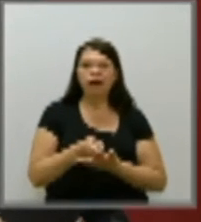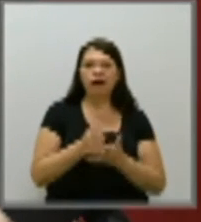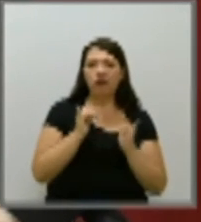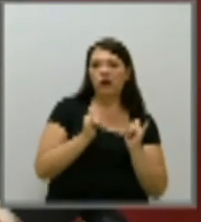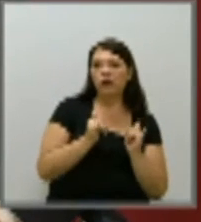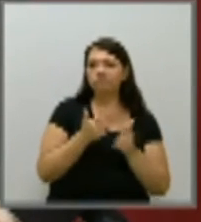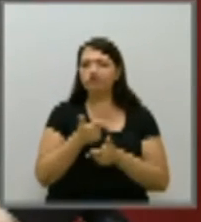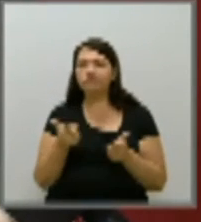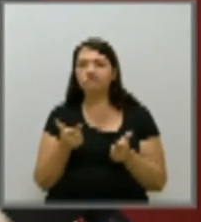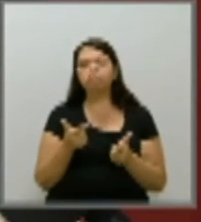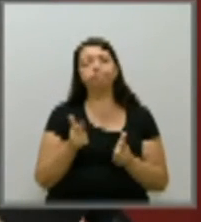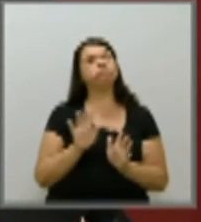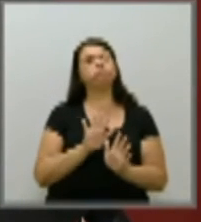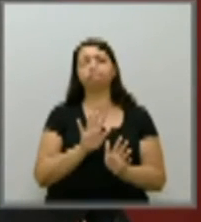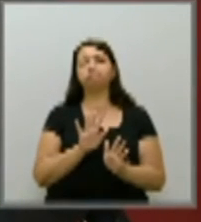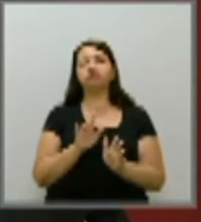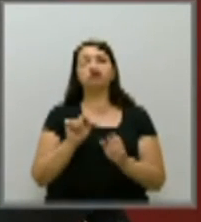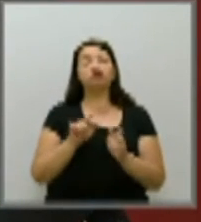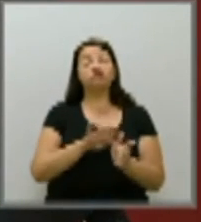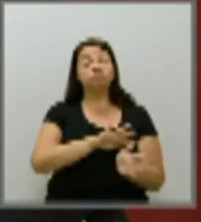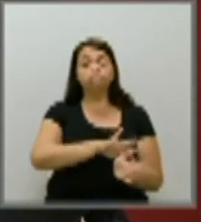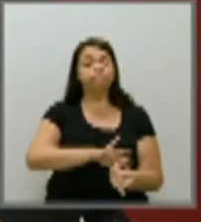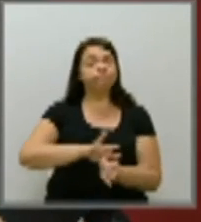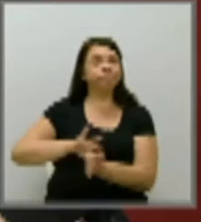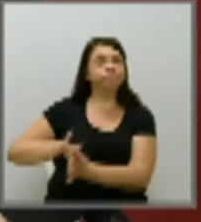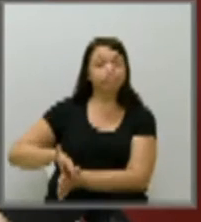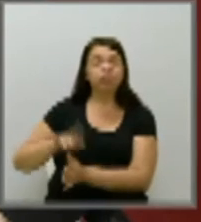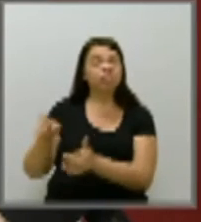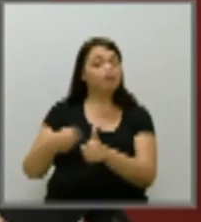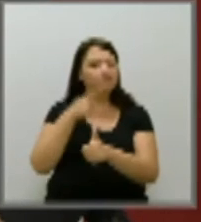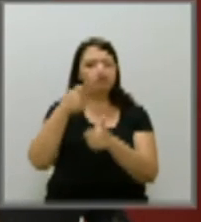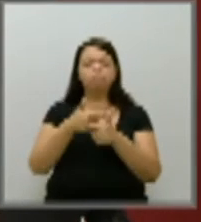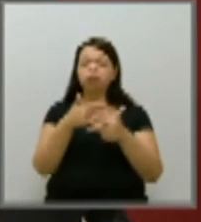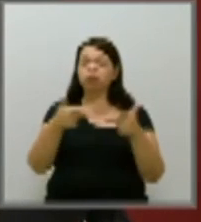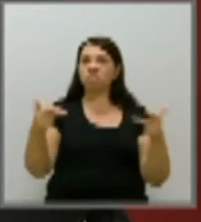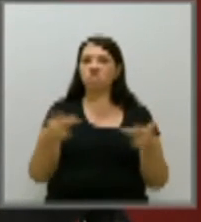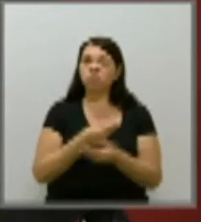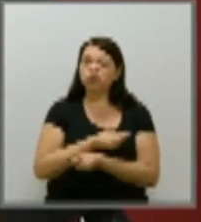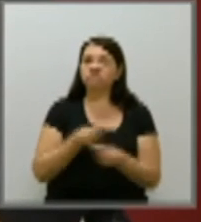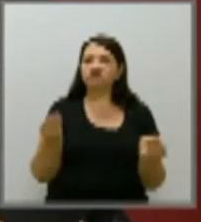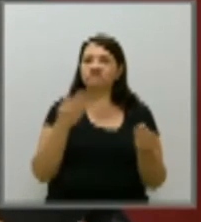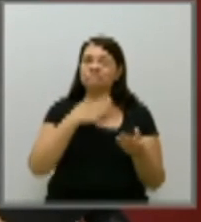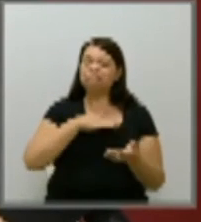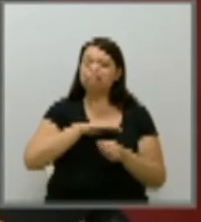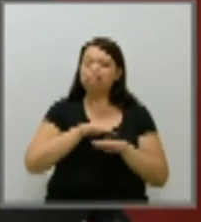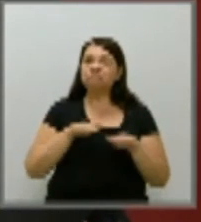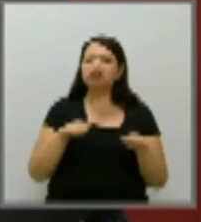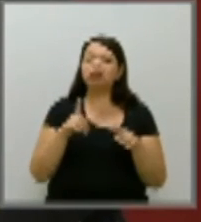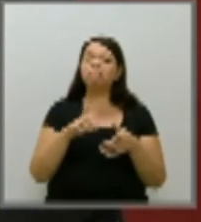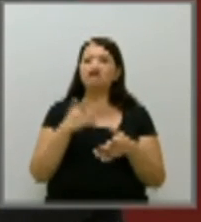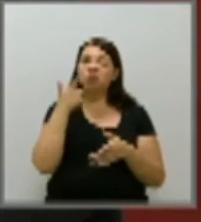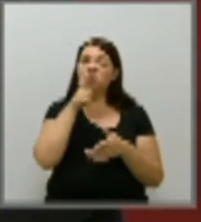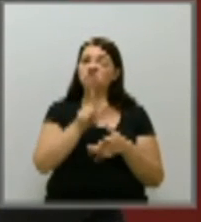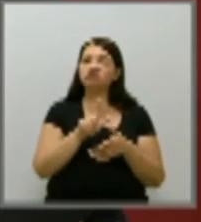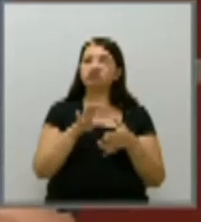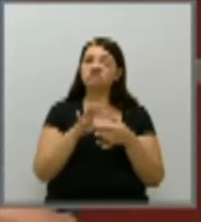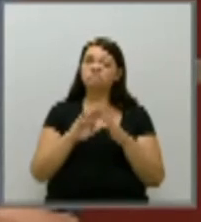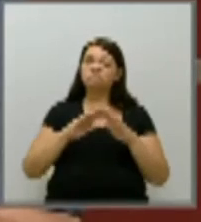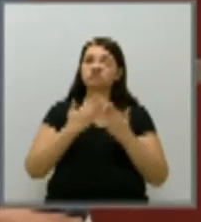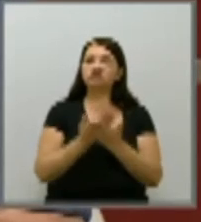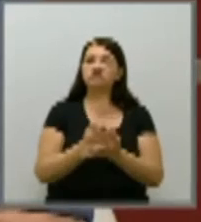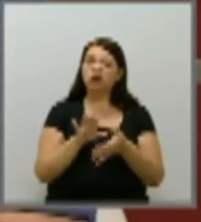Então, este é o primeiro passo para fazermos uma escola libertadora.